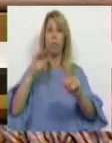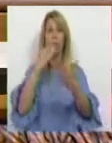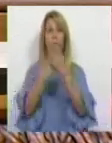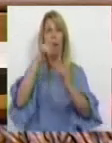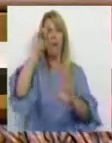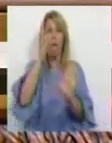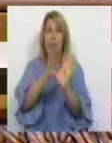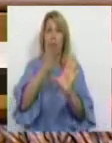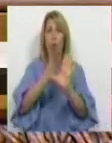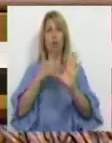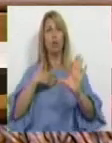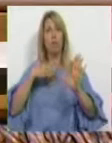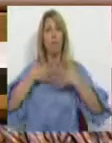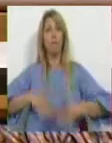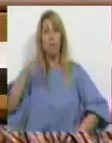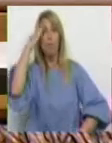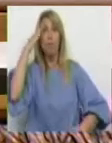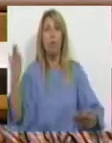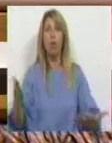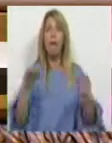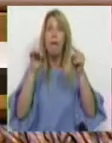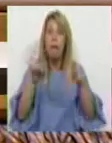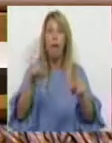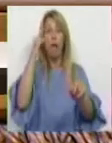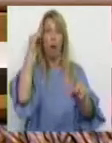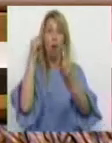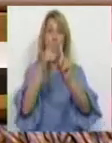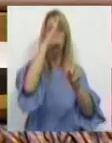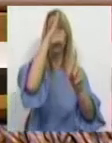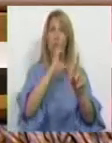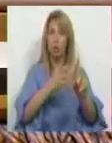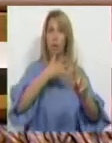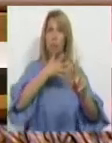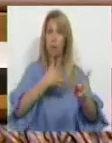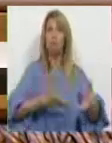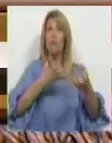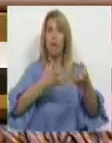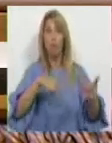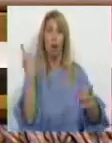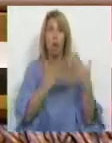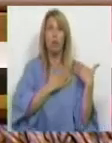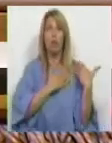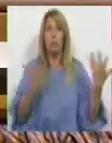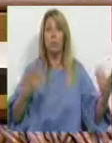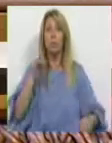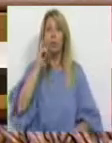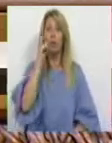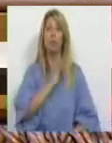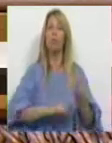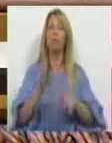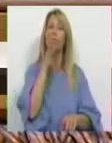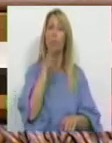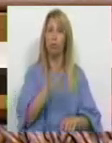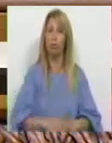É esse o grande desígnio do Estado e é essa a nossa responsabilidade, senhoras e senhores deputados. E